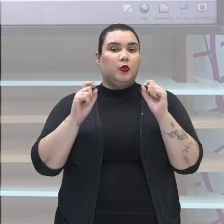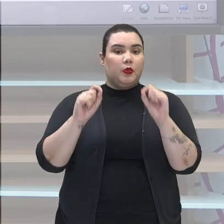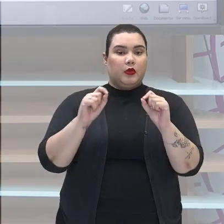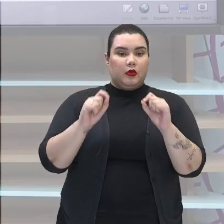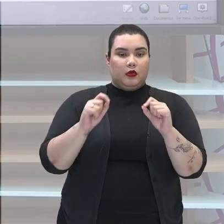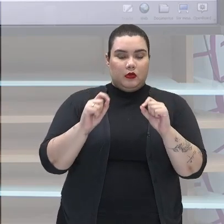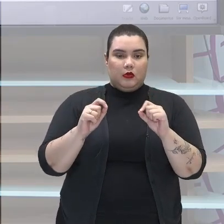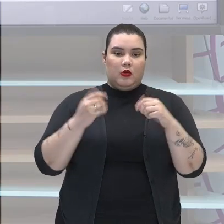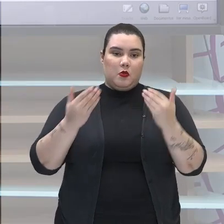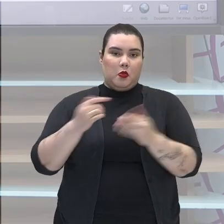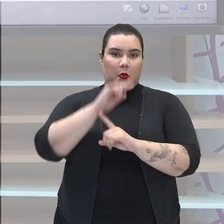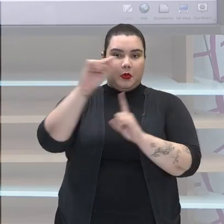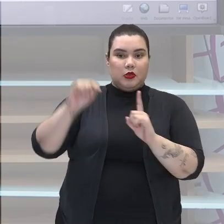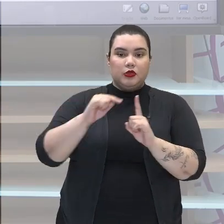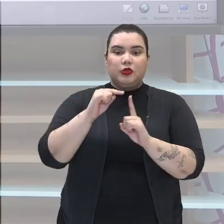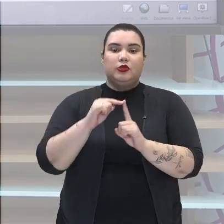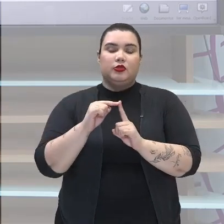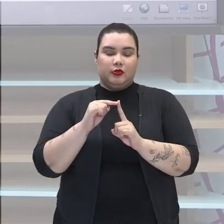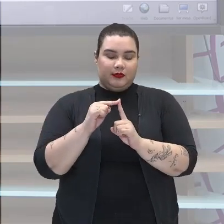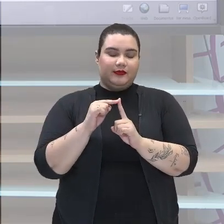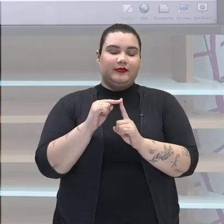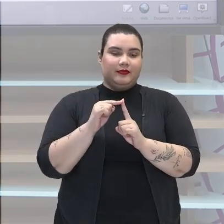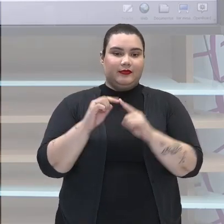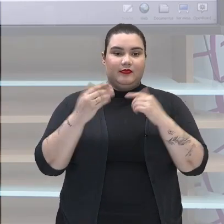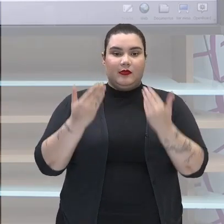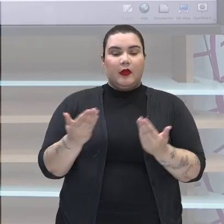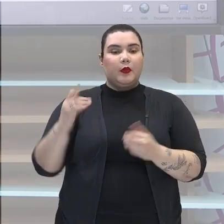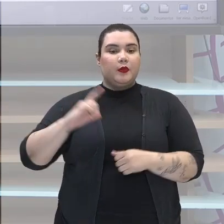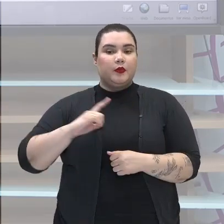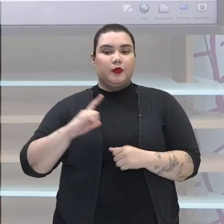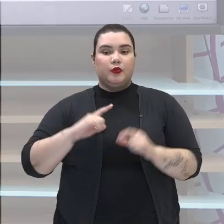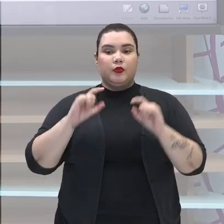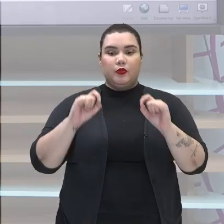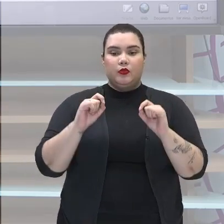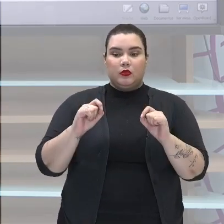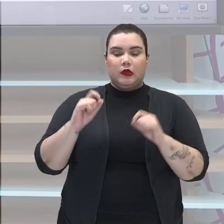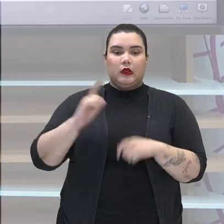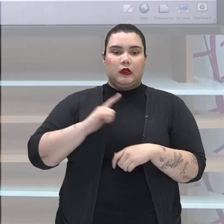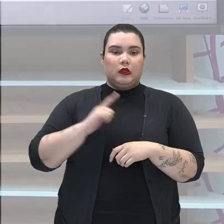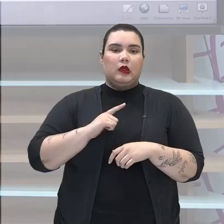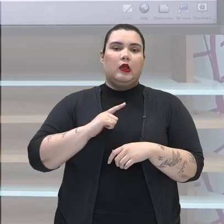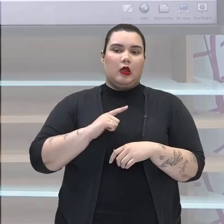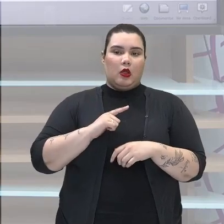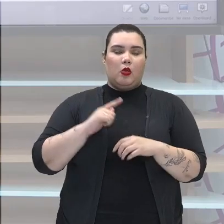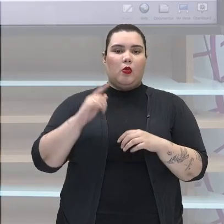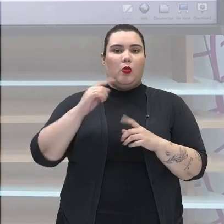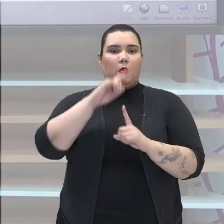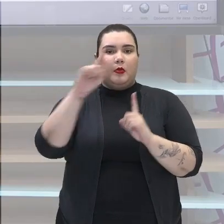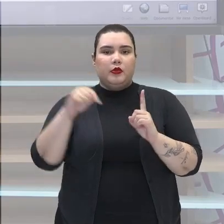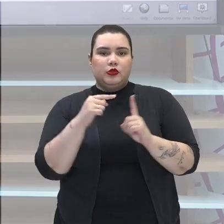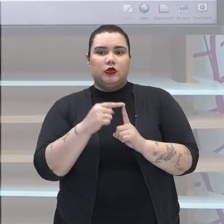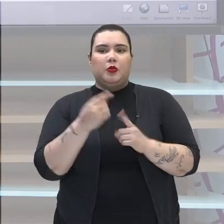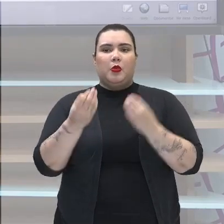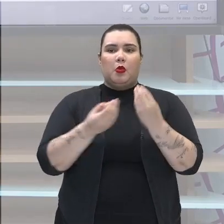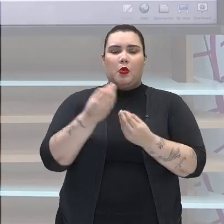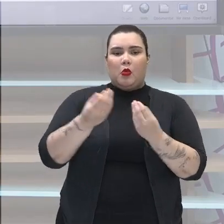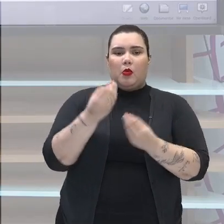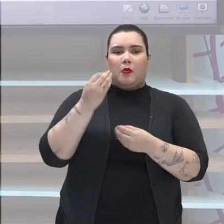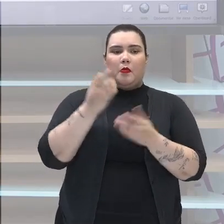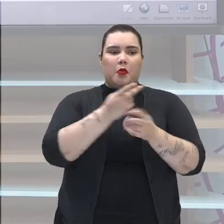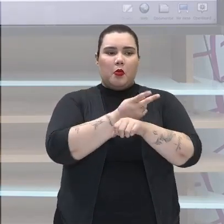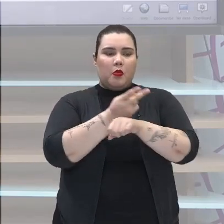As intencionalidades. Então você tem toda uma intenção de busca de